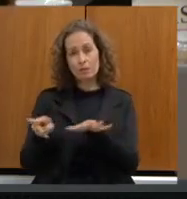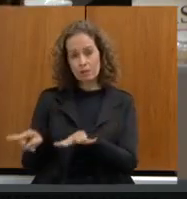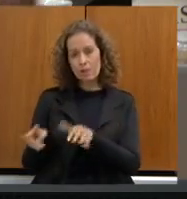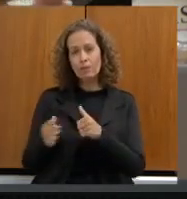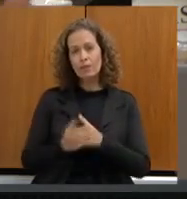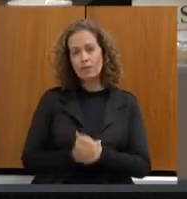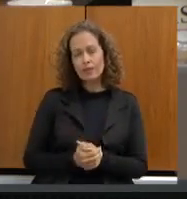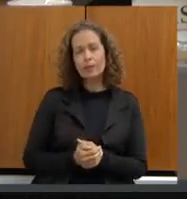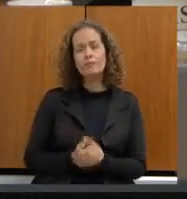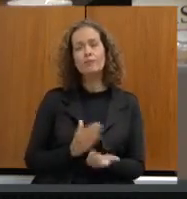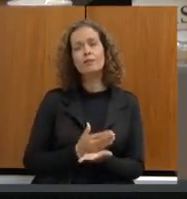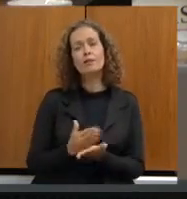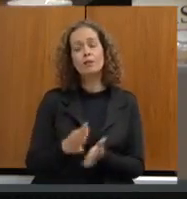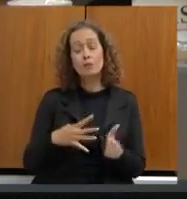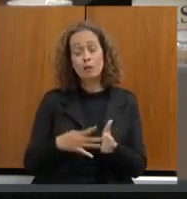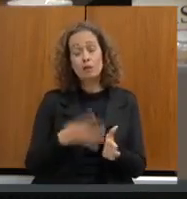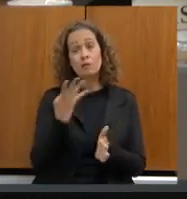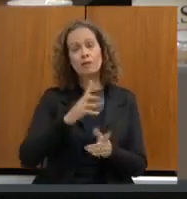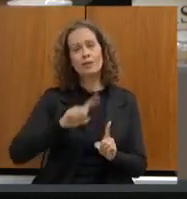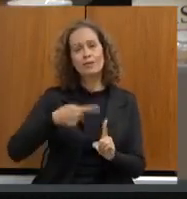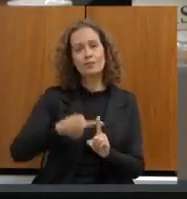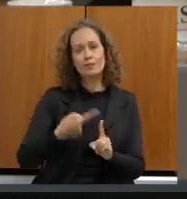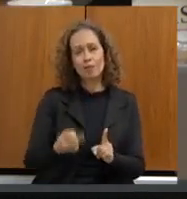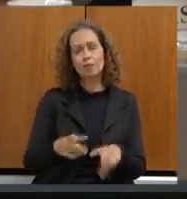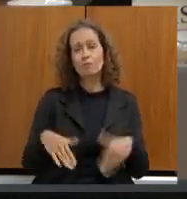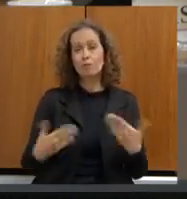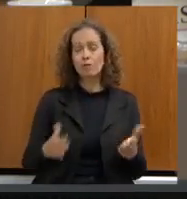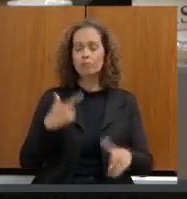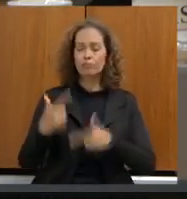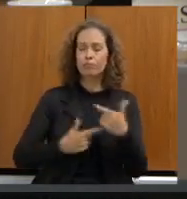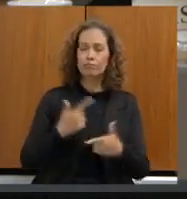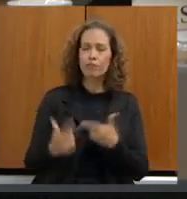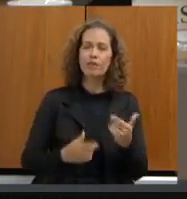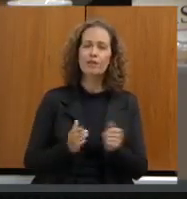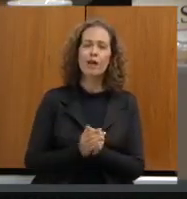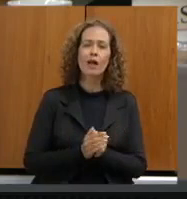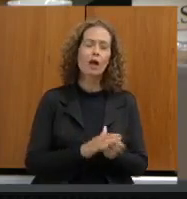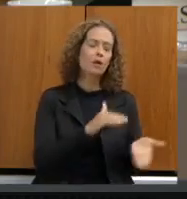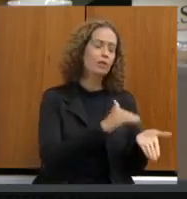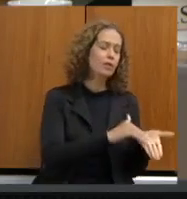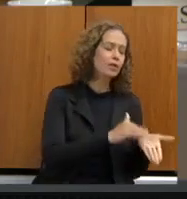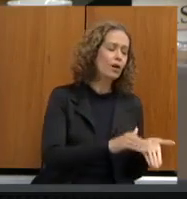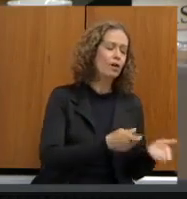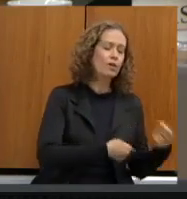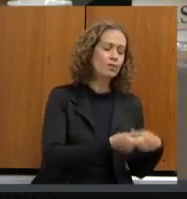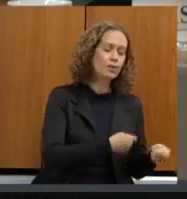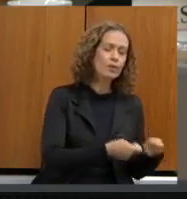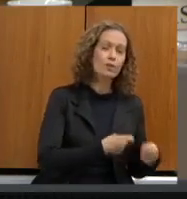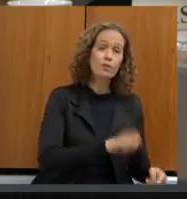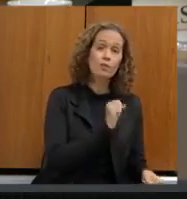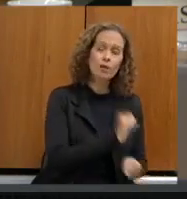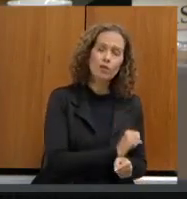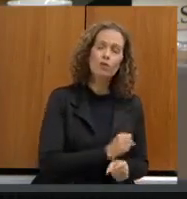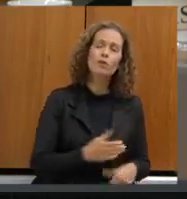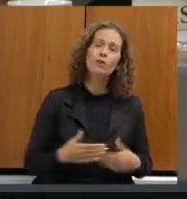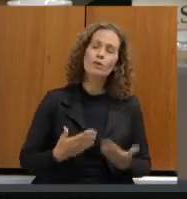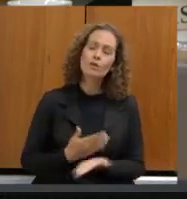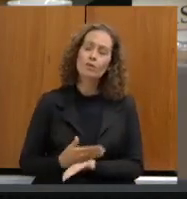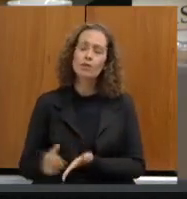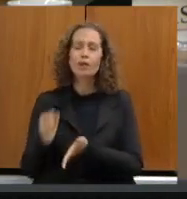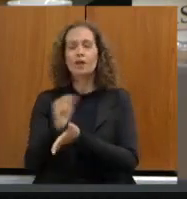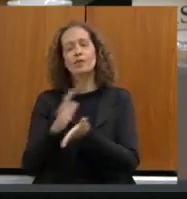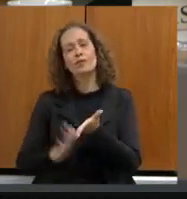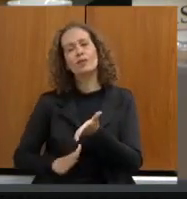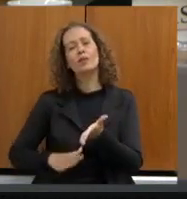passaram a replicar quatro vezes mais então esse trabalharam e saíram do escritório saiu da atividade administrativa e foi para o operacional é o que